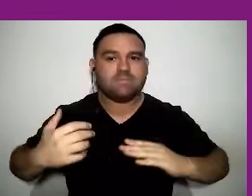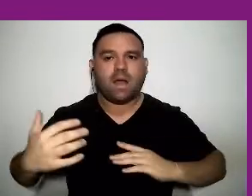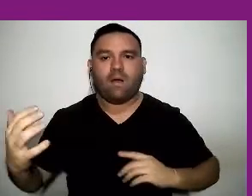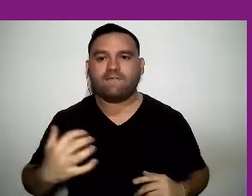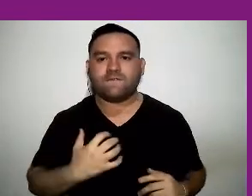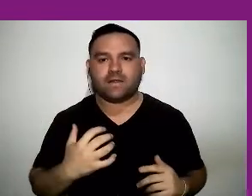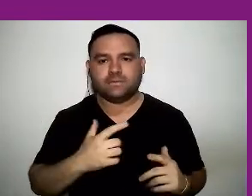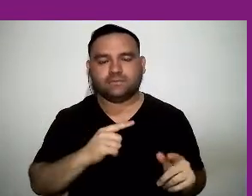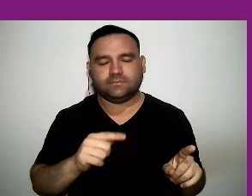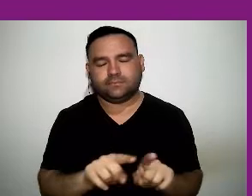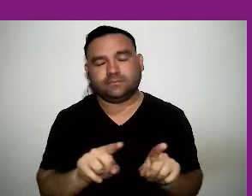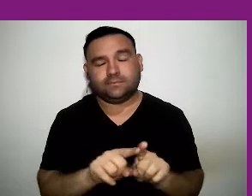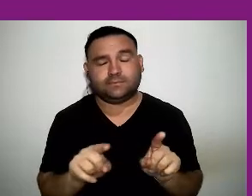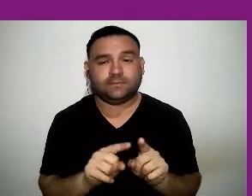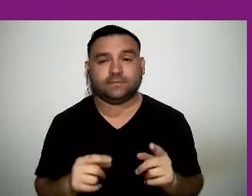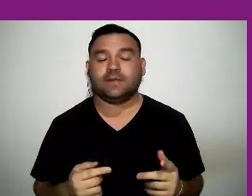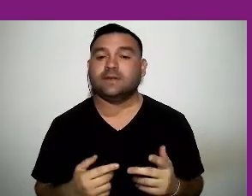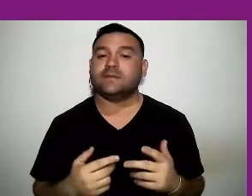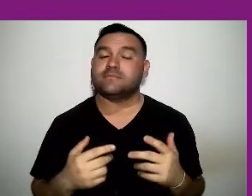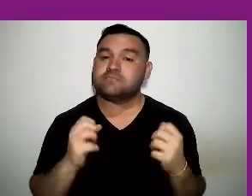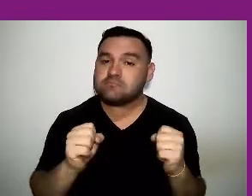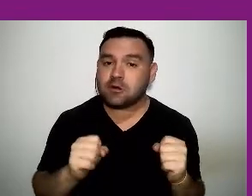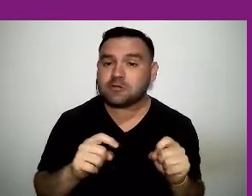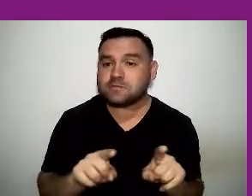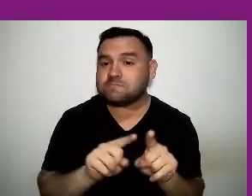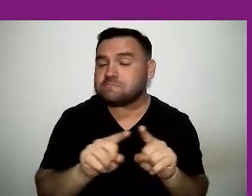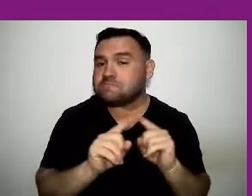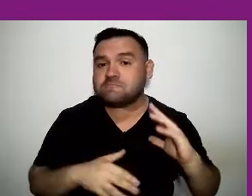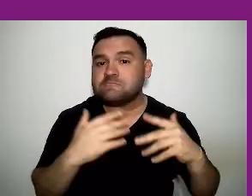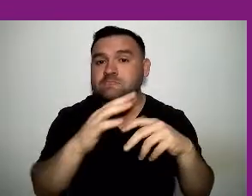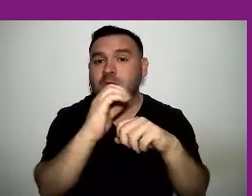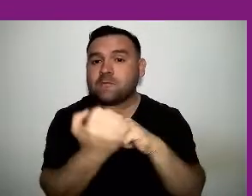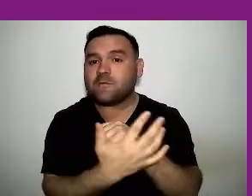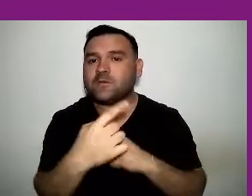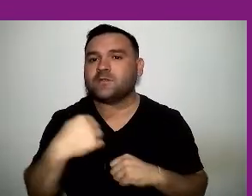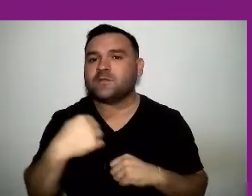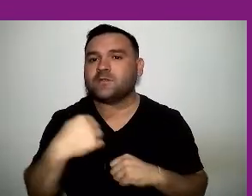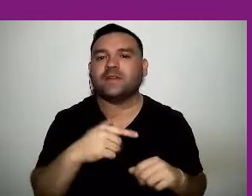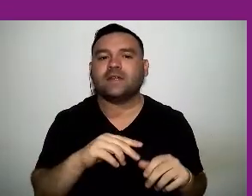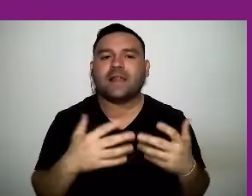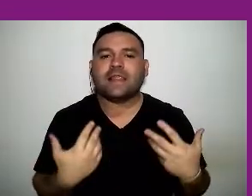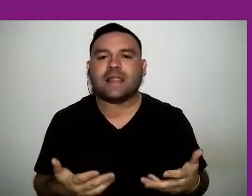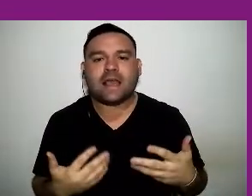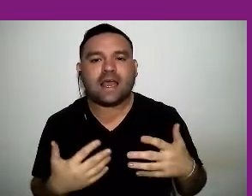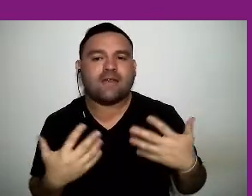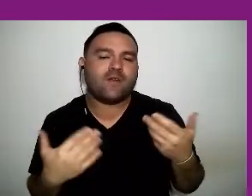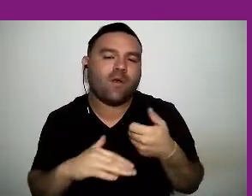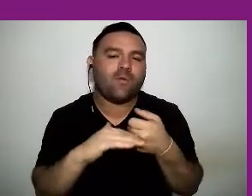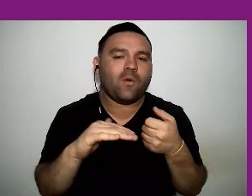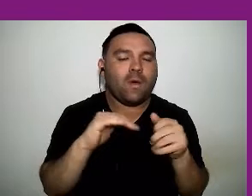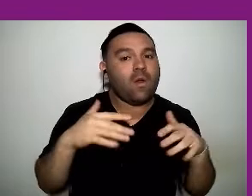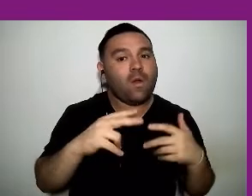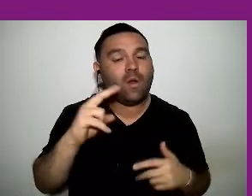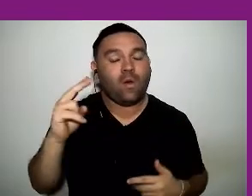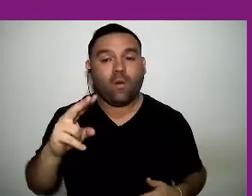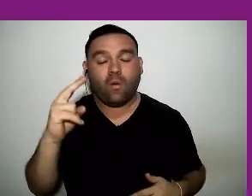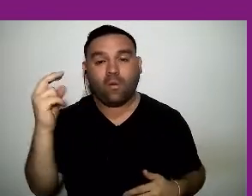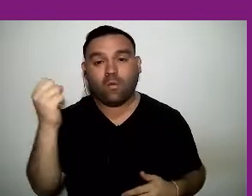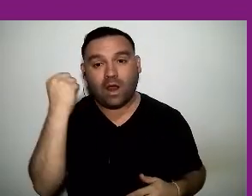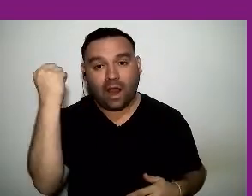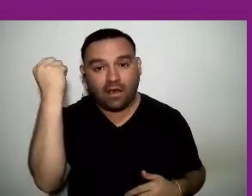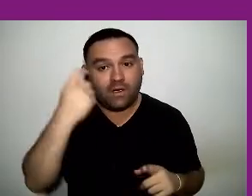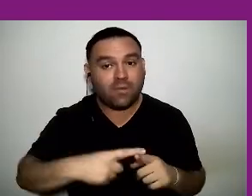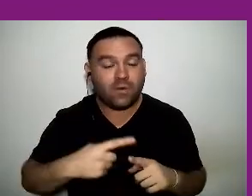órgão e poderia gerar uma COVID que a gente chamava de leve, moderada ou grave, em função do